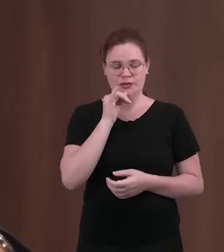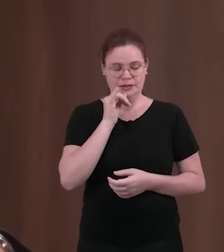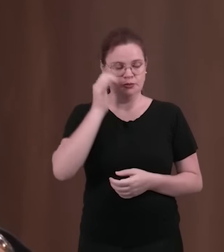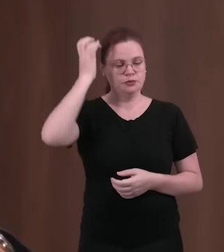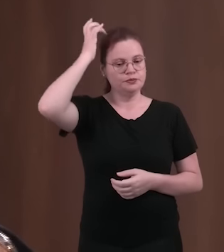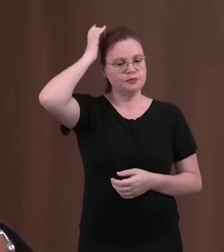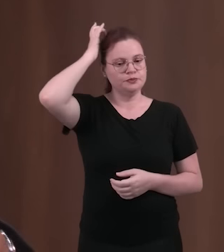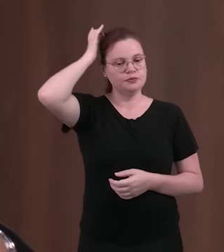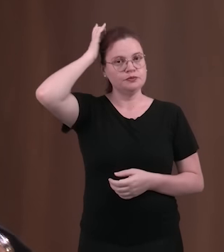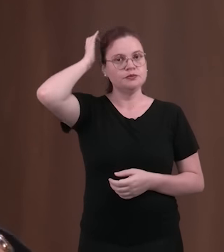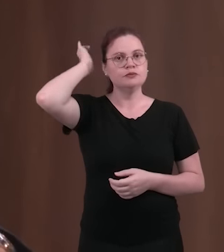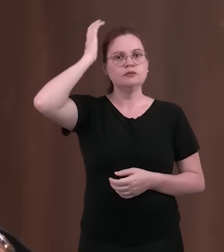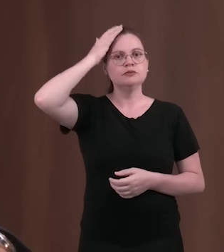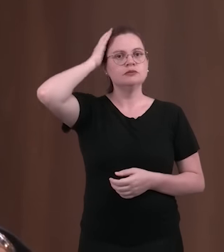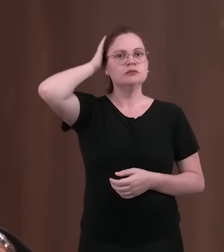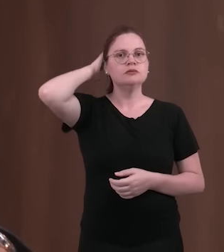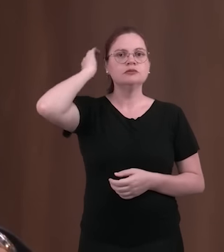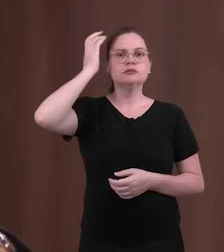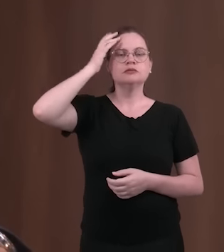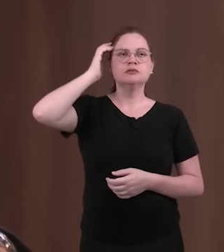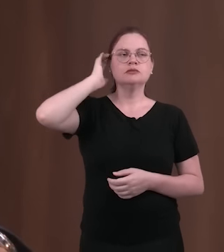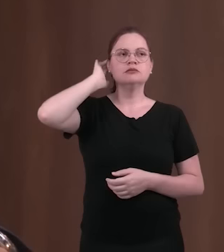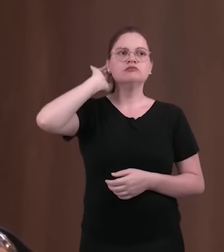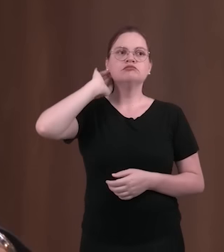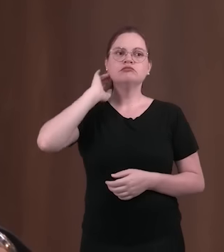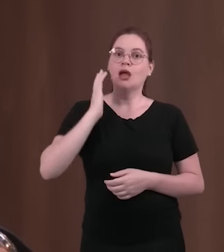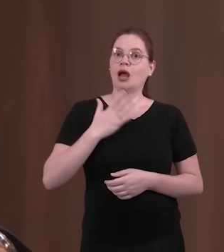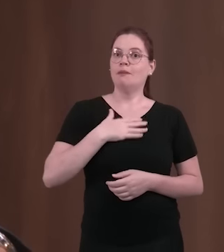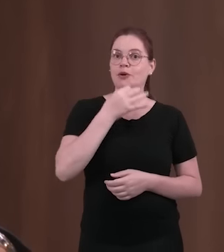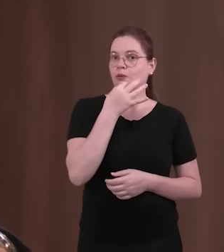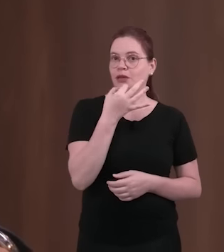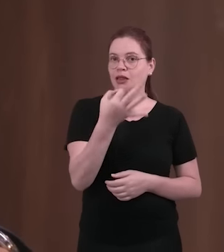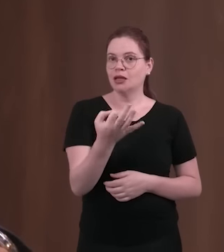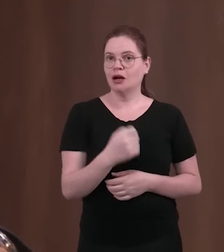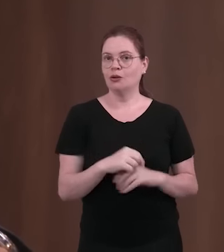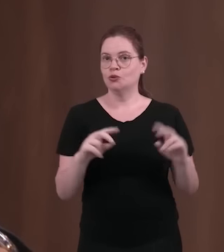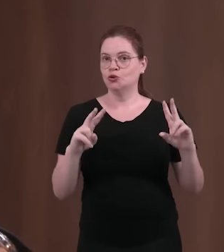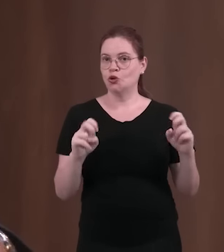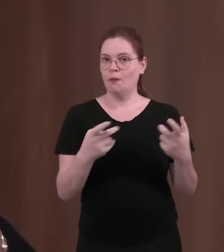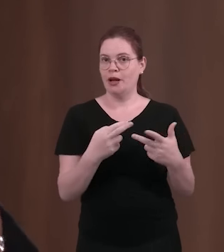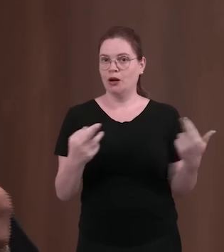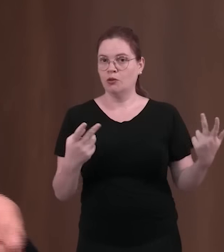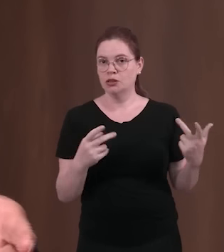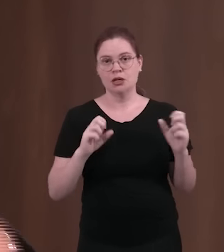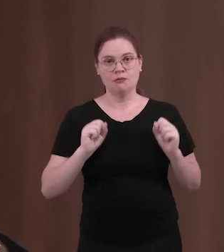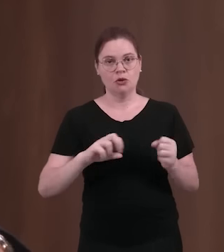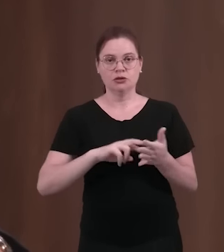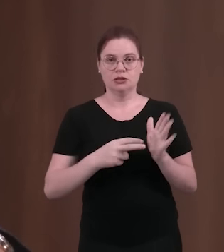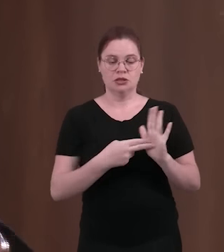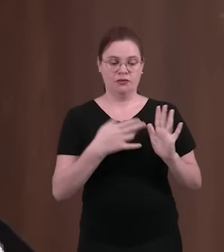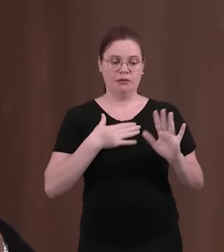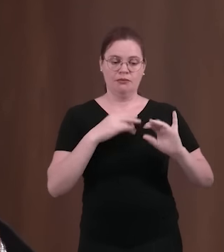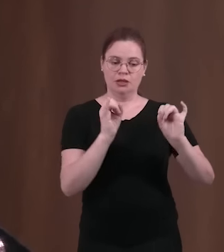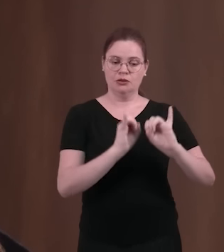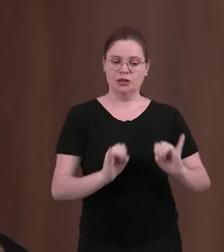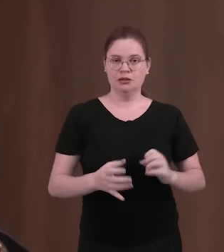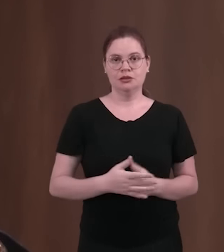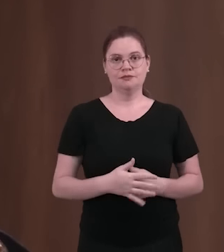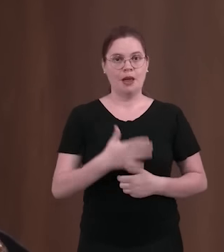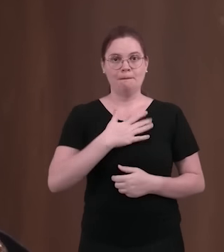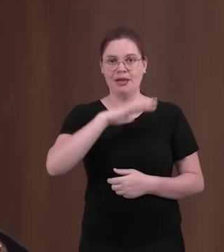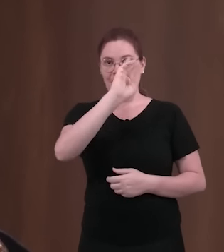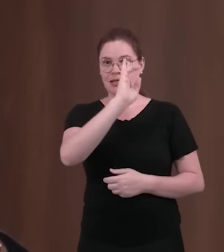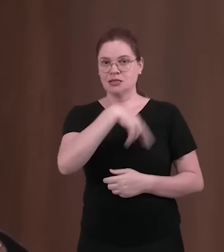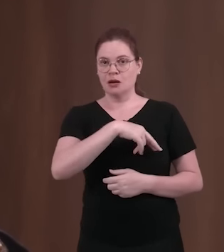exemplo, a minha opinião sobre determinada coisa pode virar uma idolatria. A minha razão, ela pode virar uma